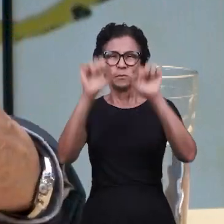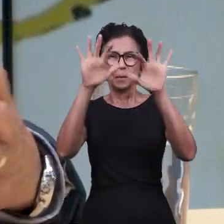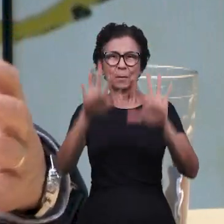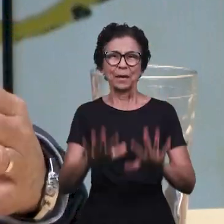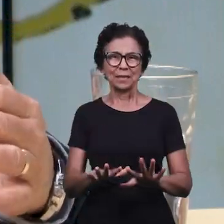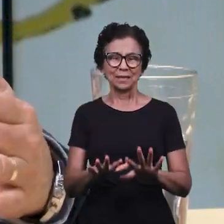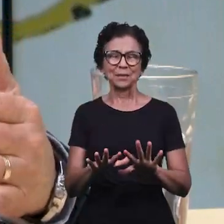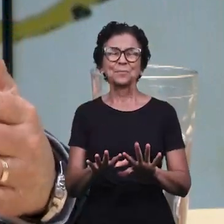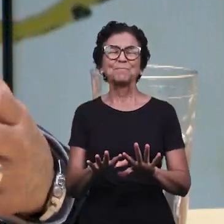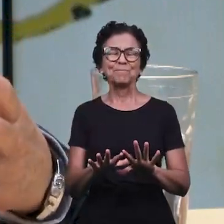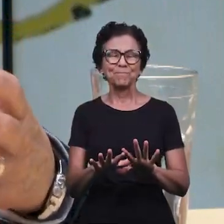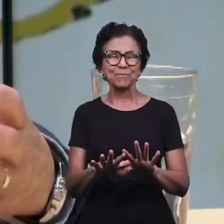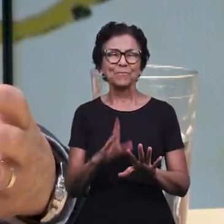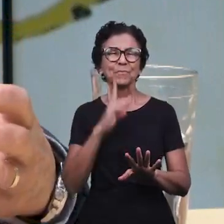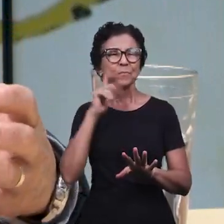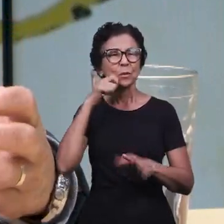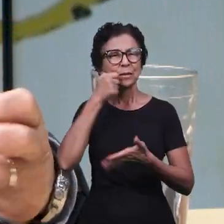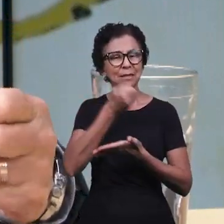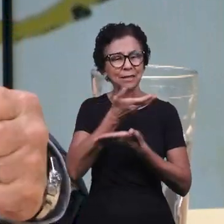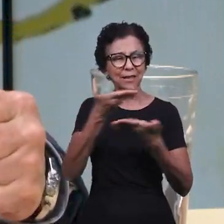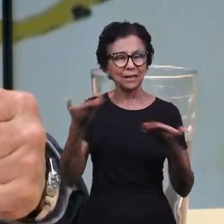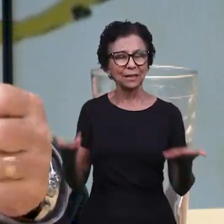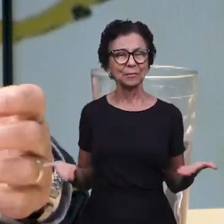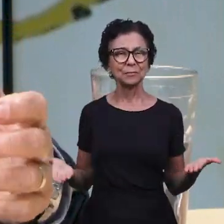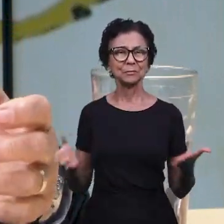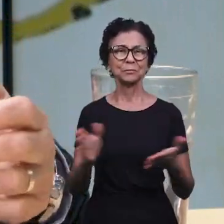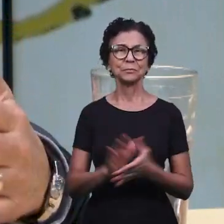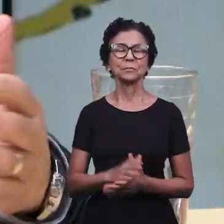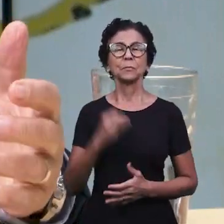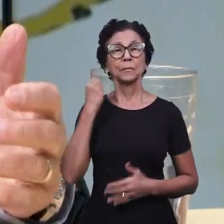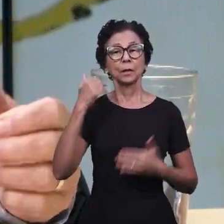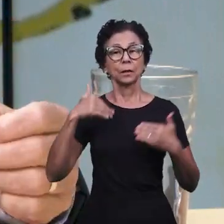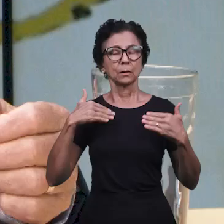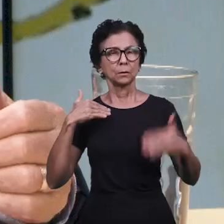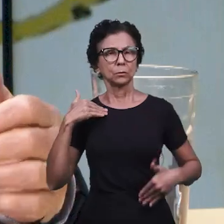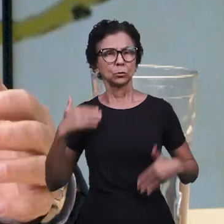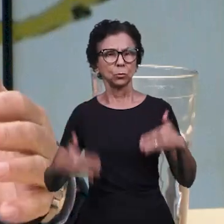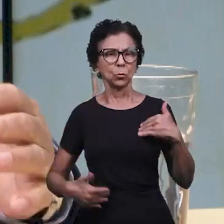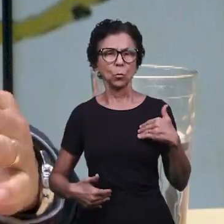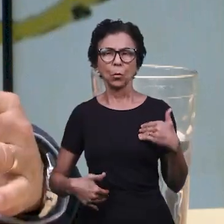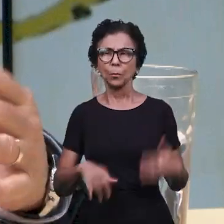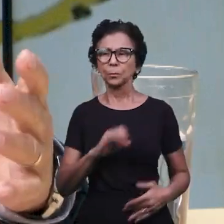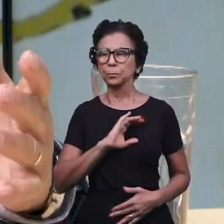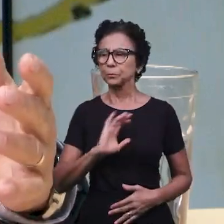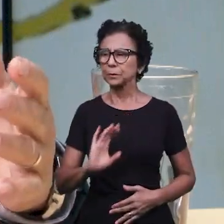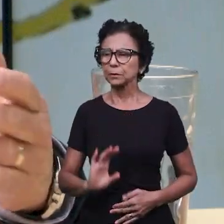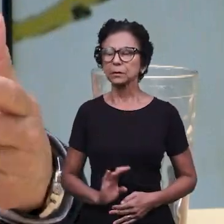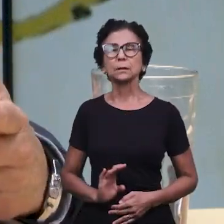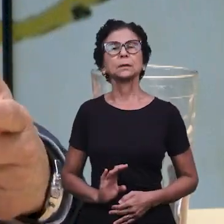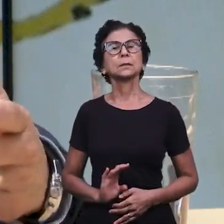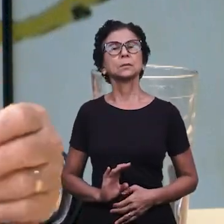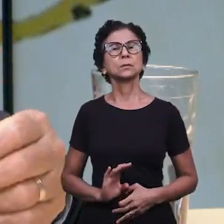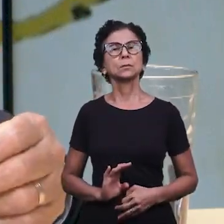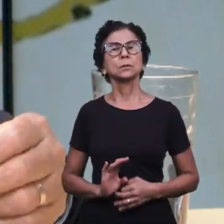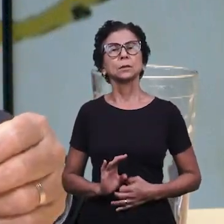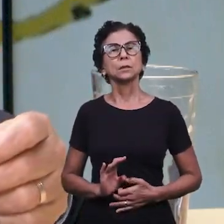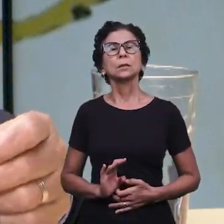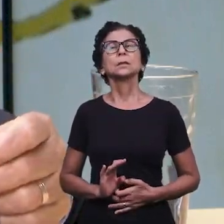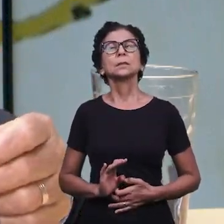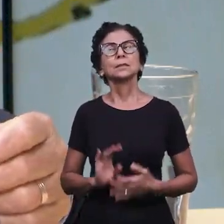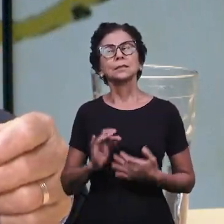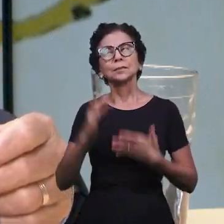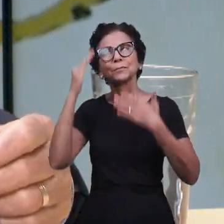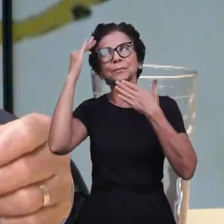um aperfeiçoamento da unidade, ou seja, uma experiência de corpo notável em que nós podemos todos juntos manifestar a